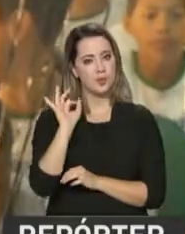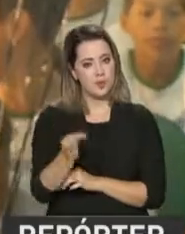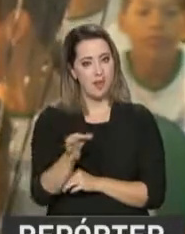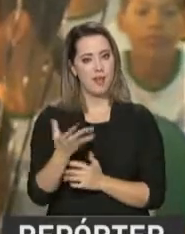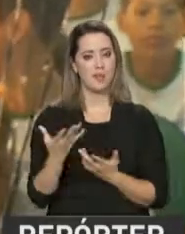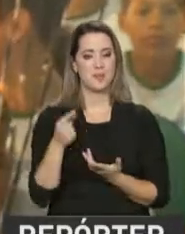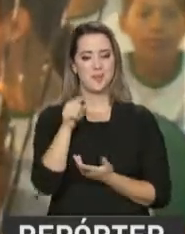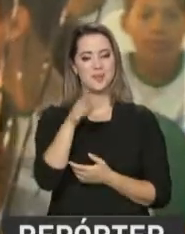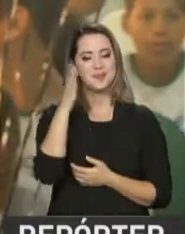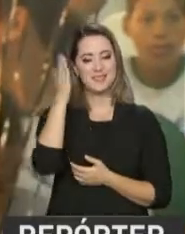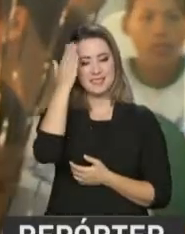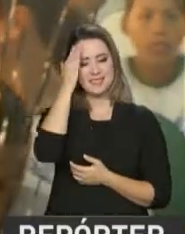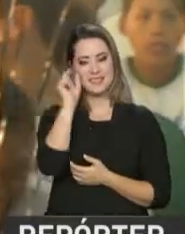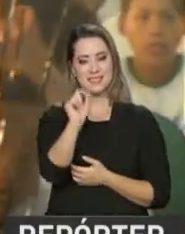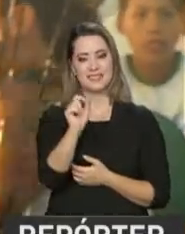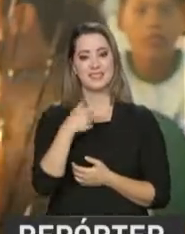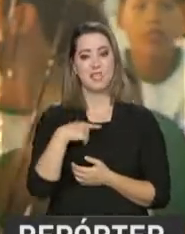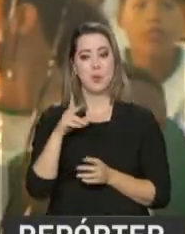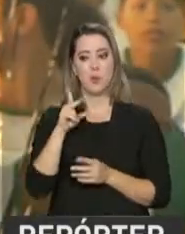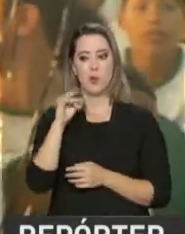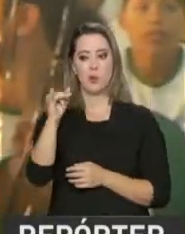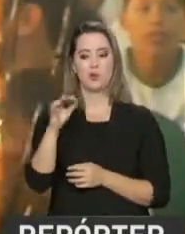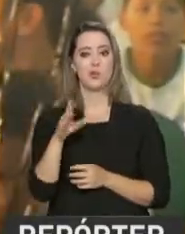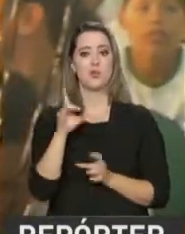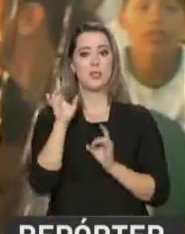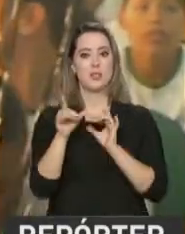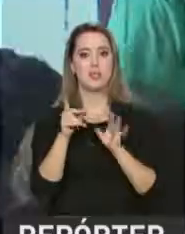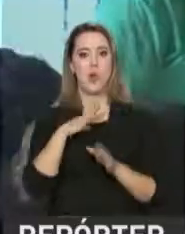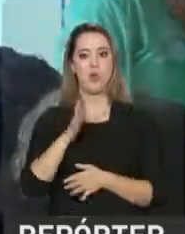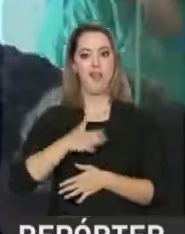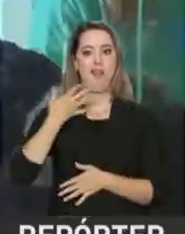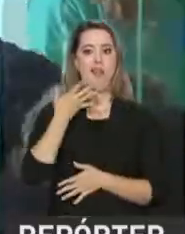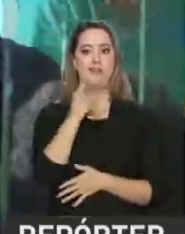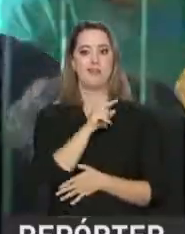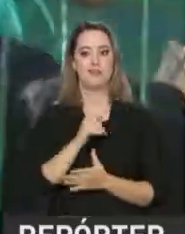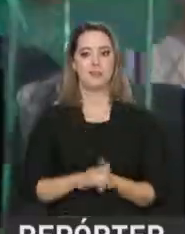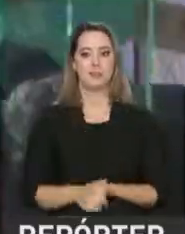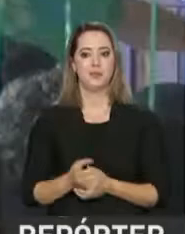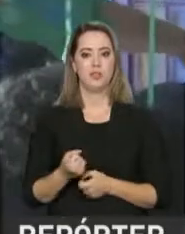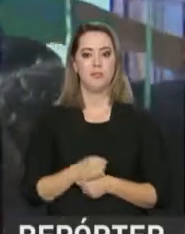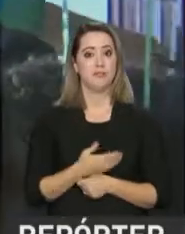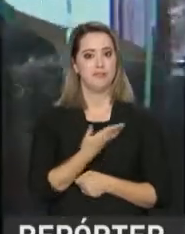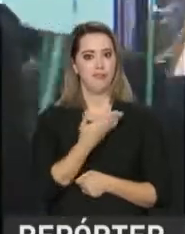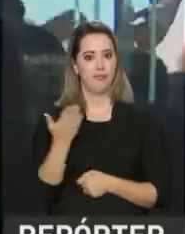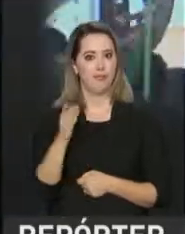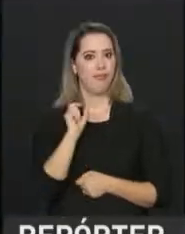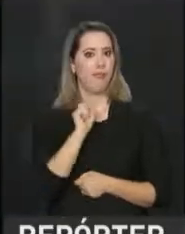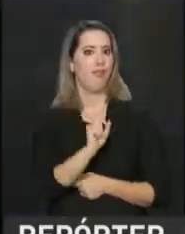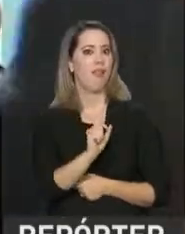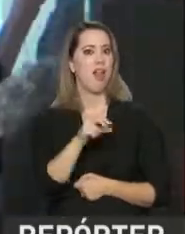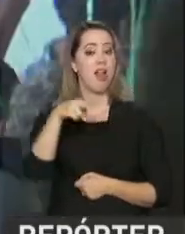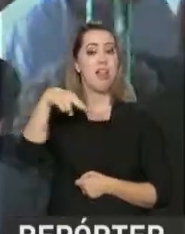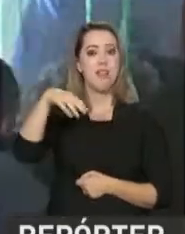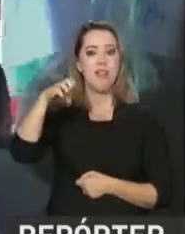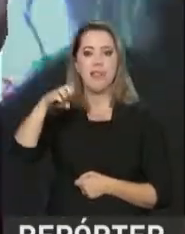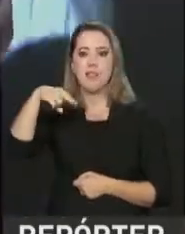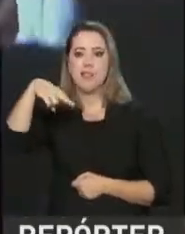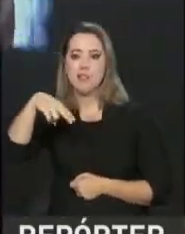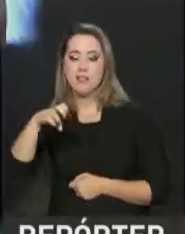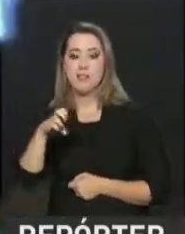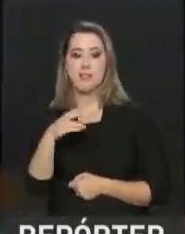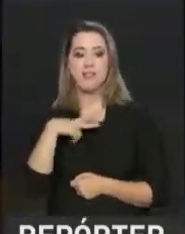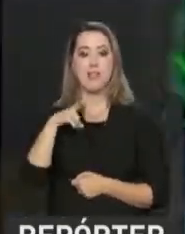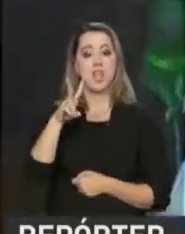sabem eles que para comemorar a data, vem surpresa por aí. E que surpresa! Nenê e Iago Pikachu,